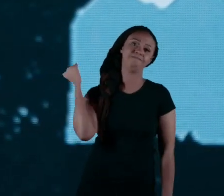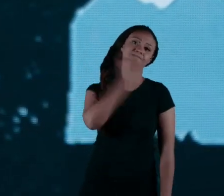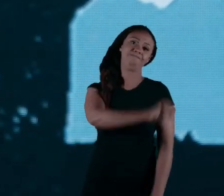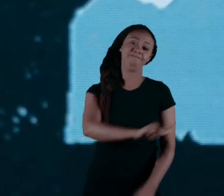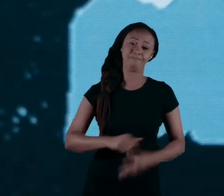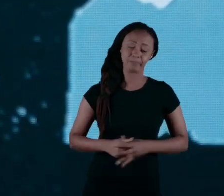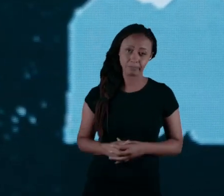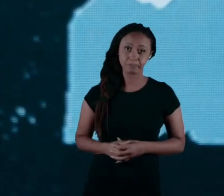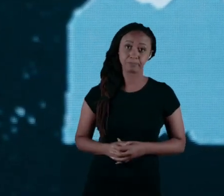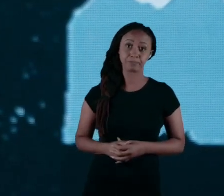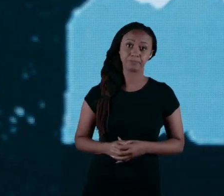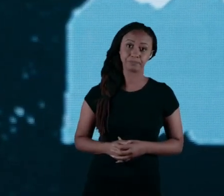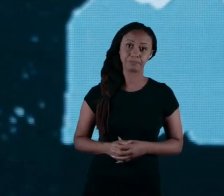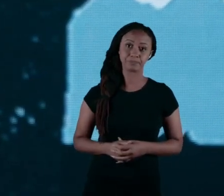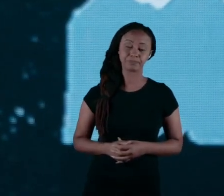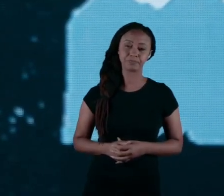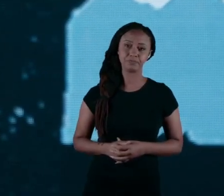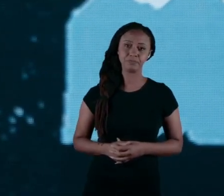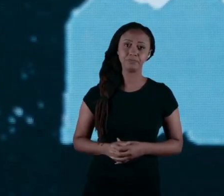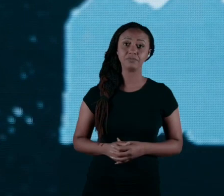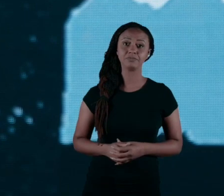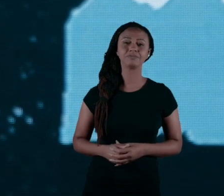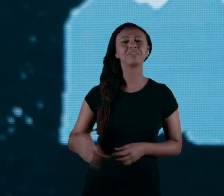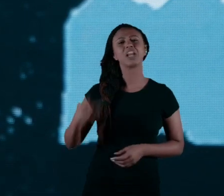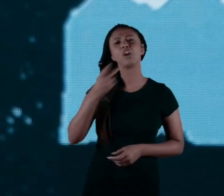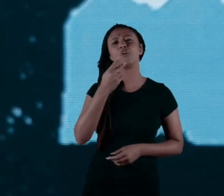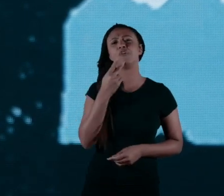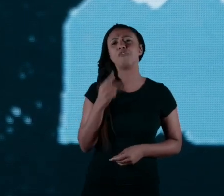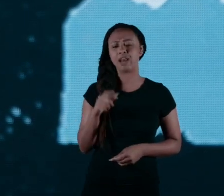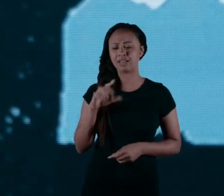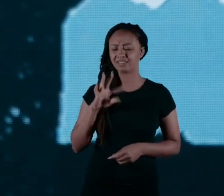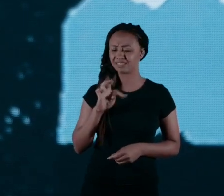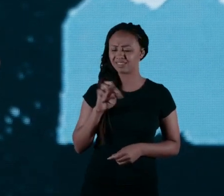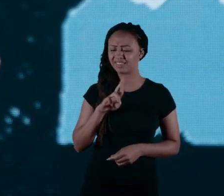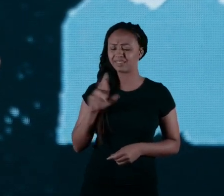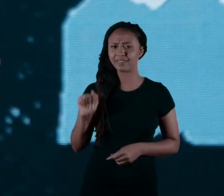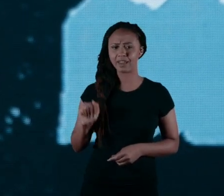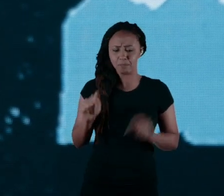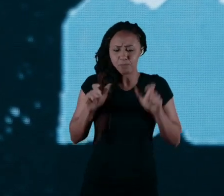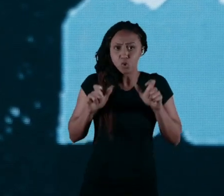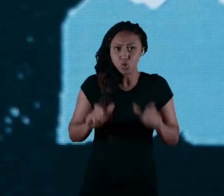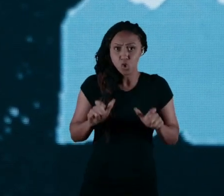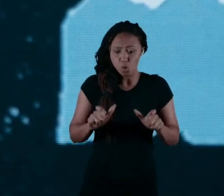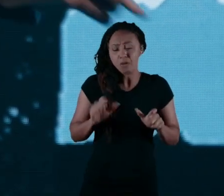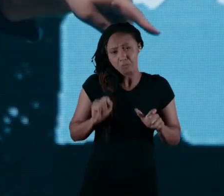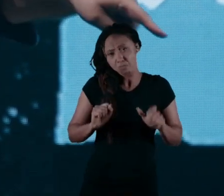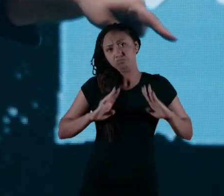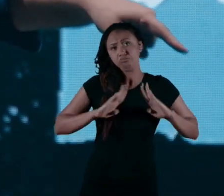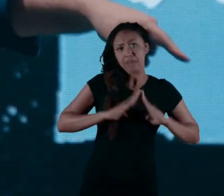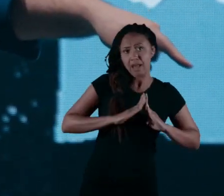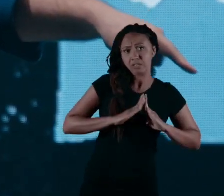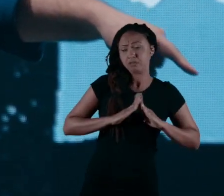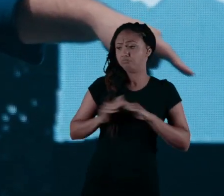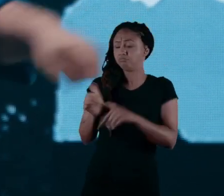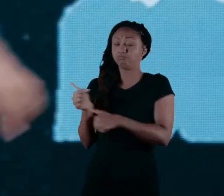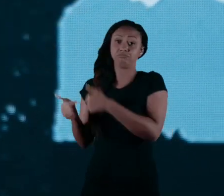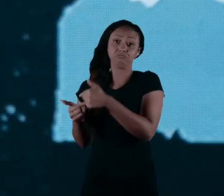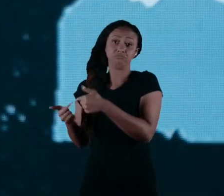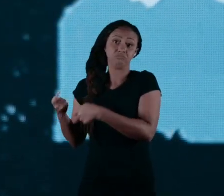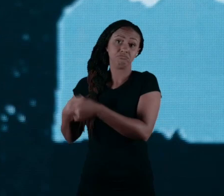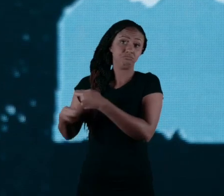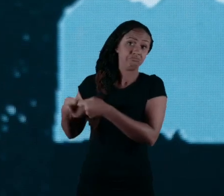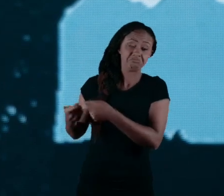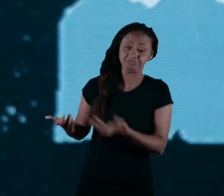A nossa terra começa com a nossa casa. mas pode ser o nosso negócio.